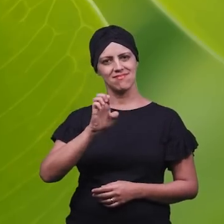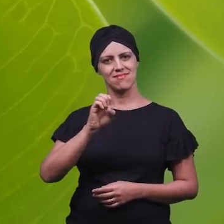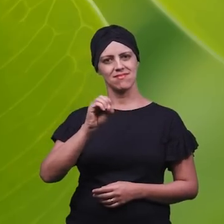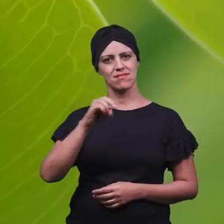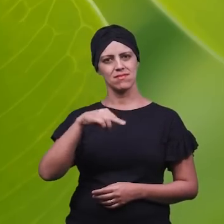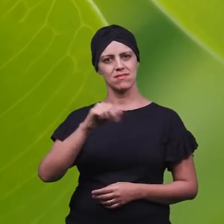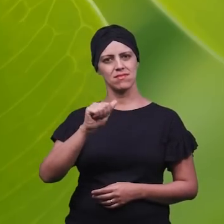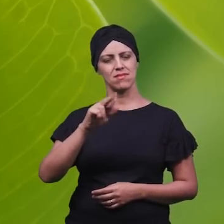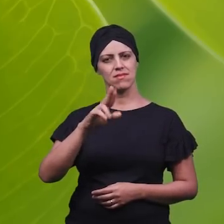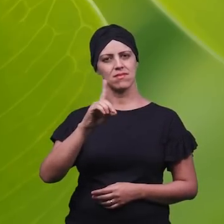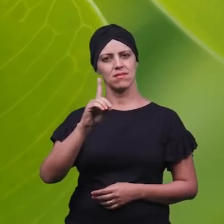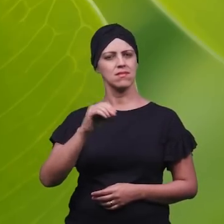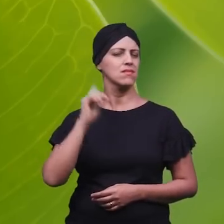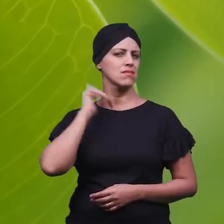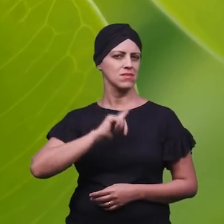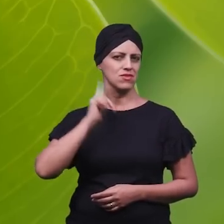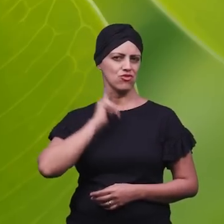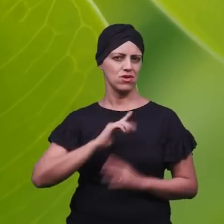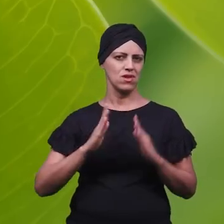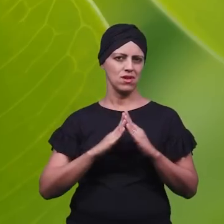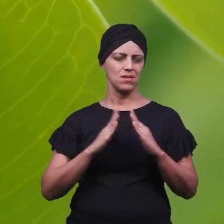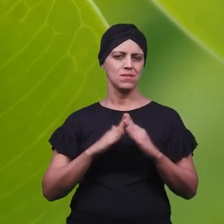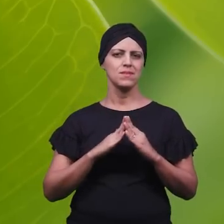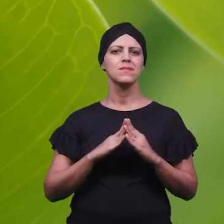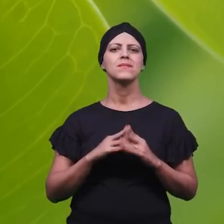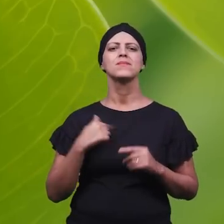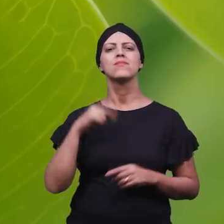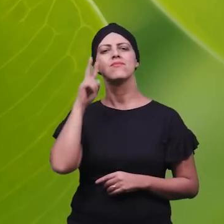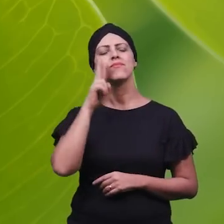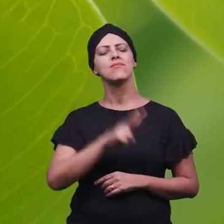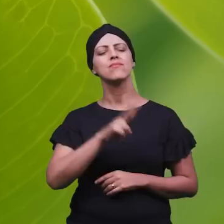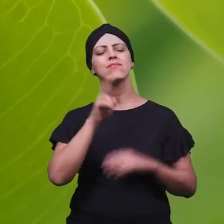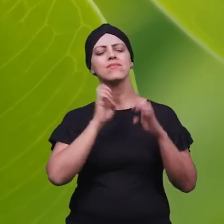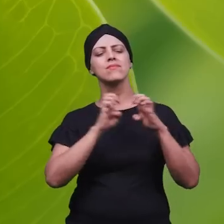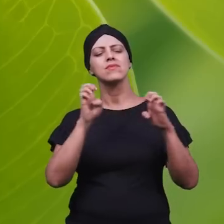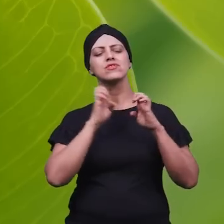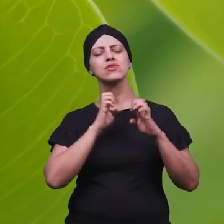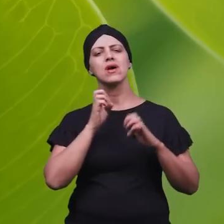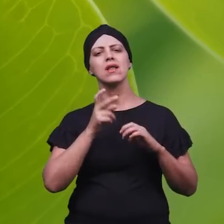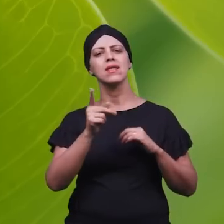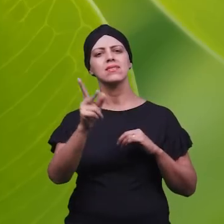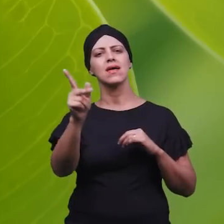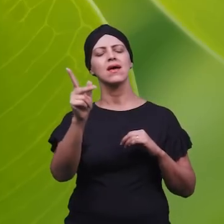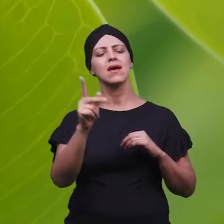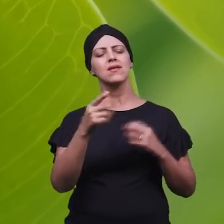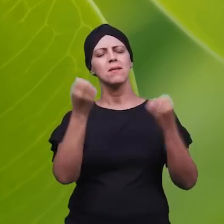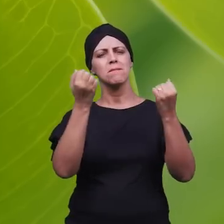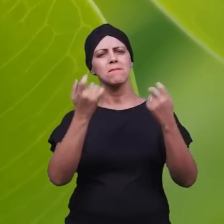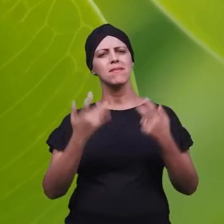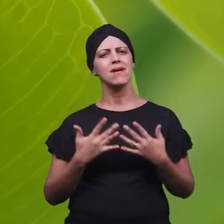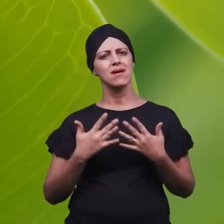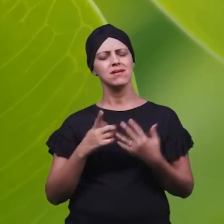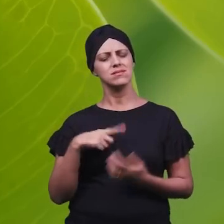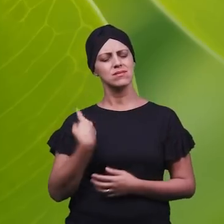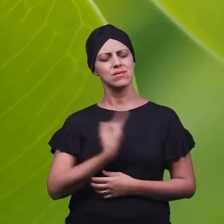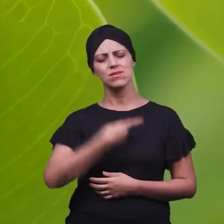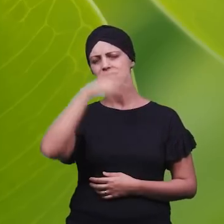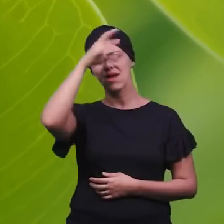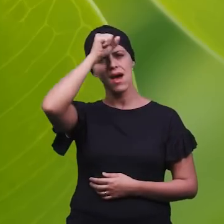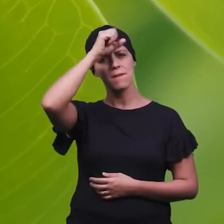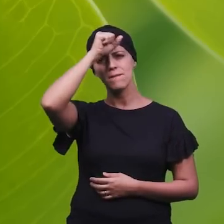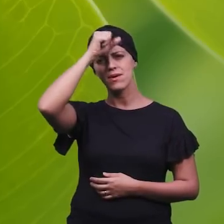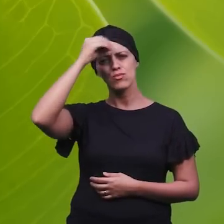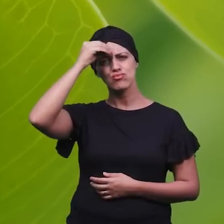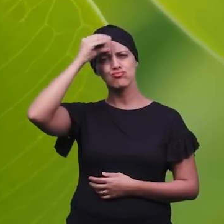Leonardo, da igreja de Engenheiro Caldas, Minas Gerais. O programa Evangelho Eterno tem sido uma bênção para as nossas vidas. Nós temos